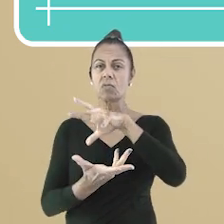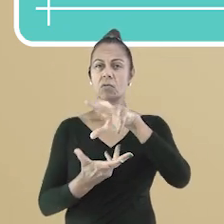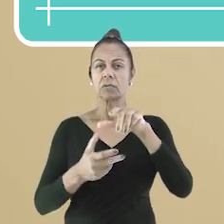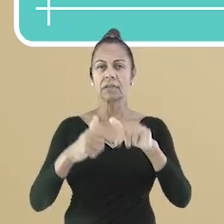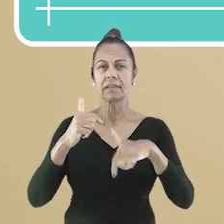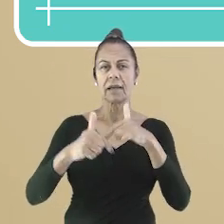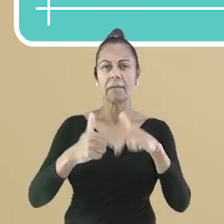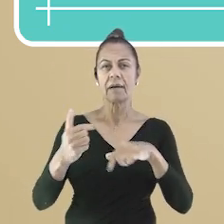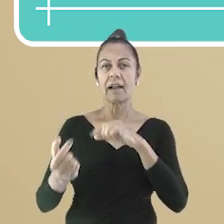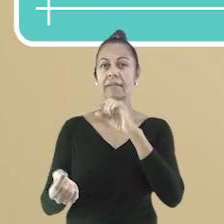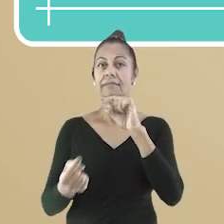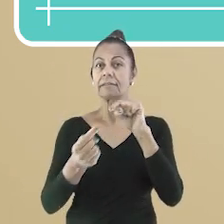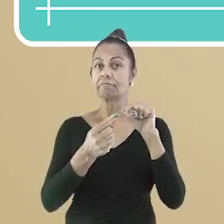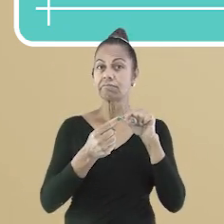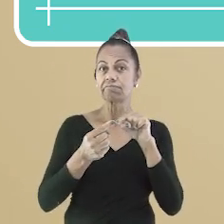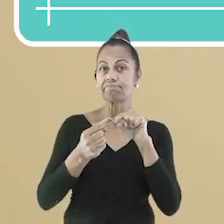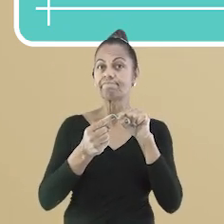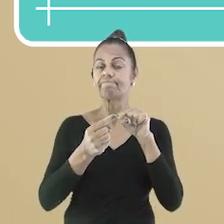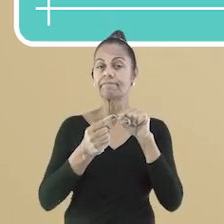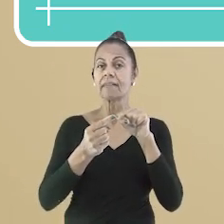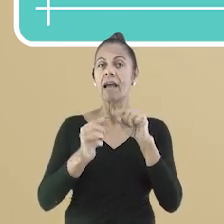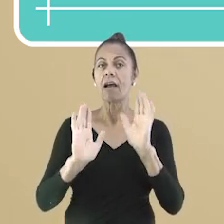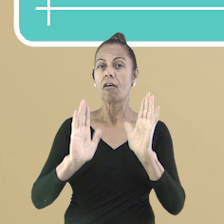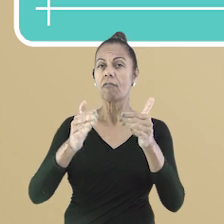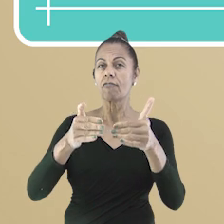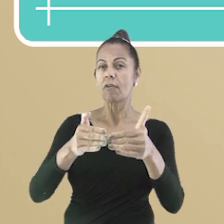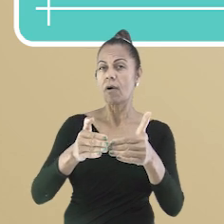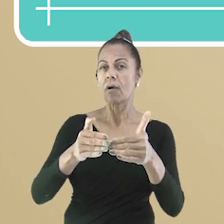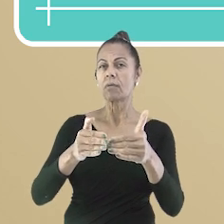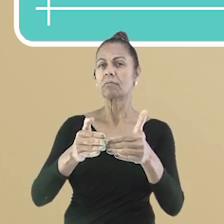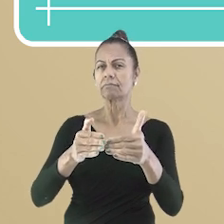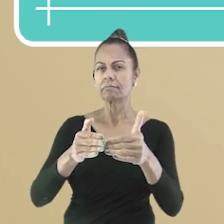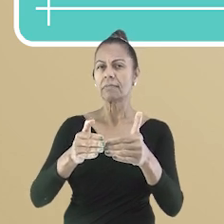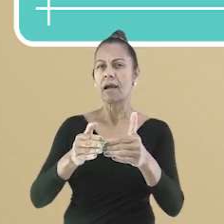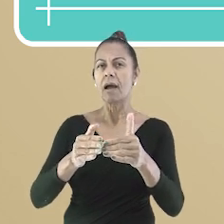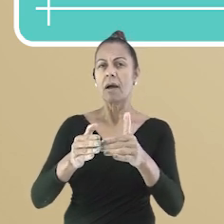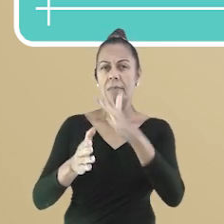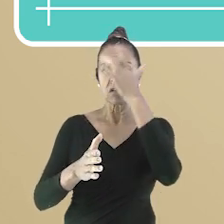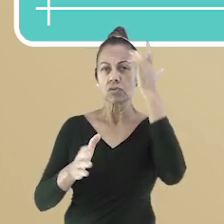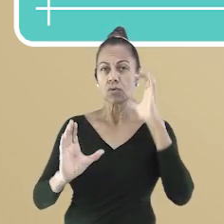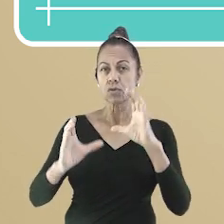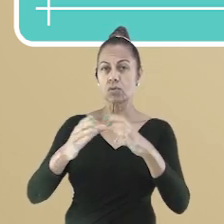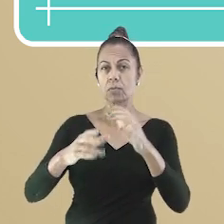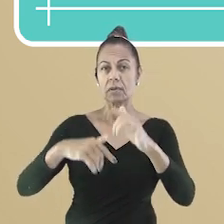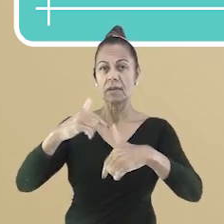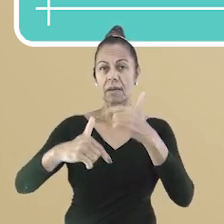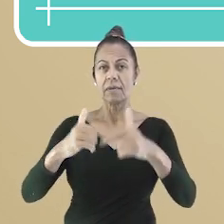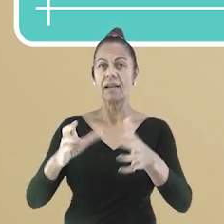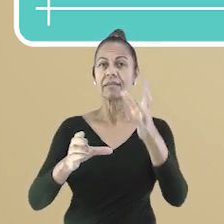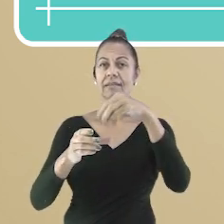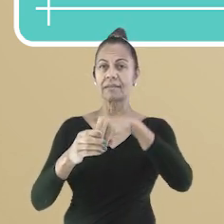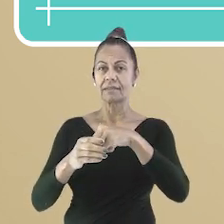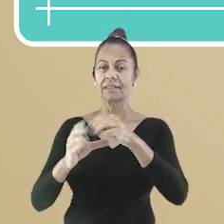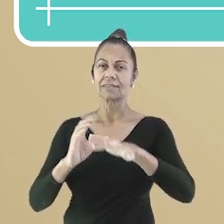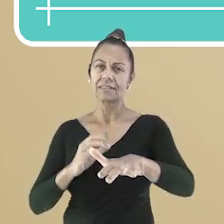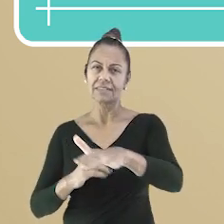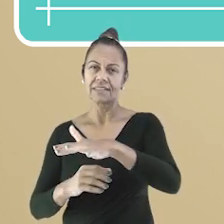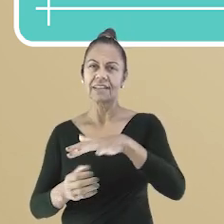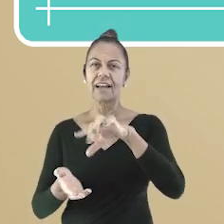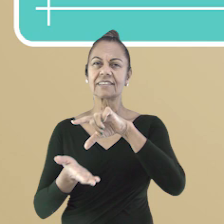Mundo do Trabalho e suas implicações, focando na exploração da classe trabalhadora na sociedade